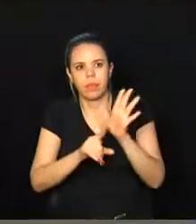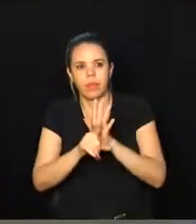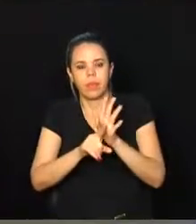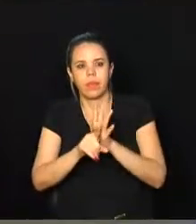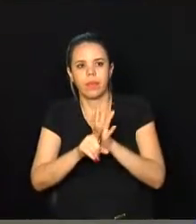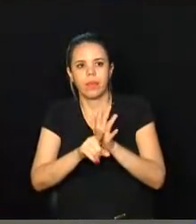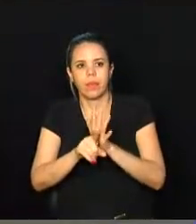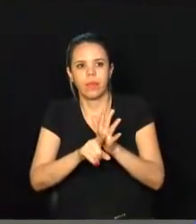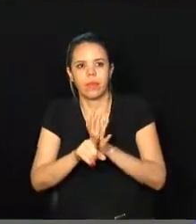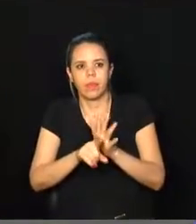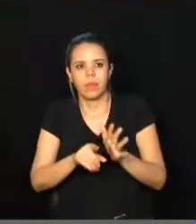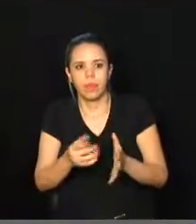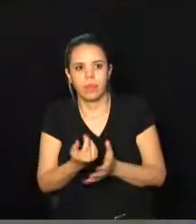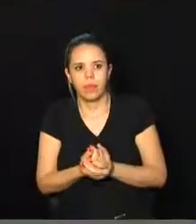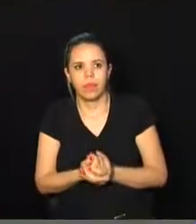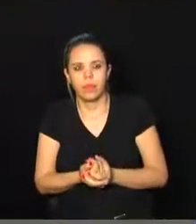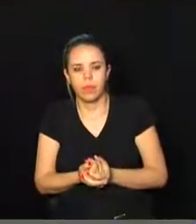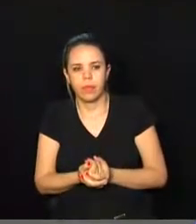Estudos